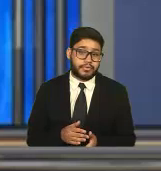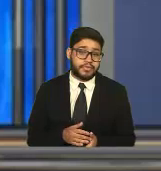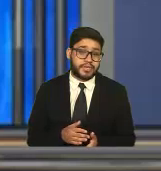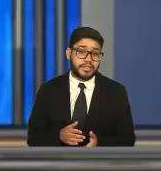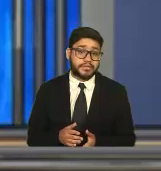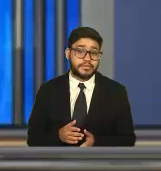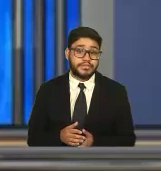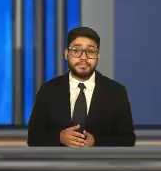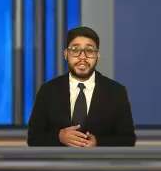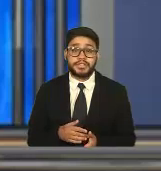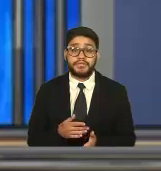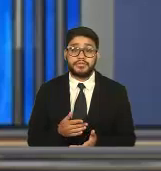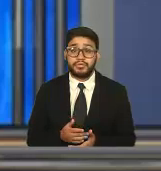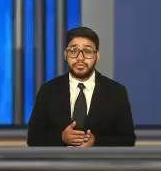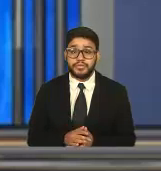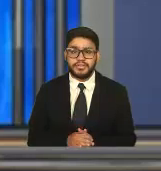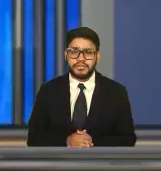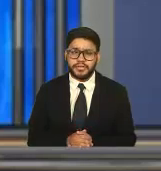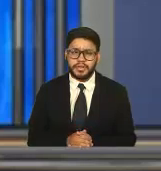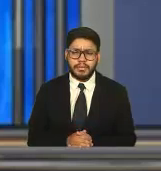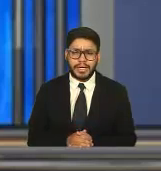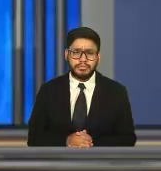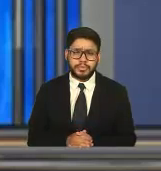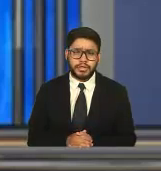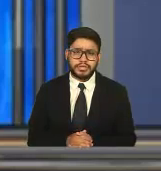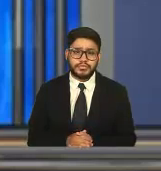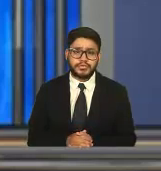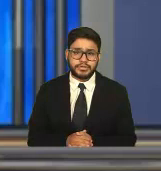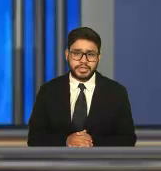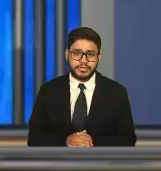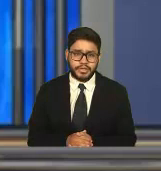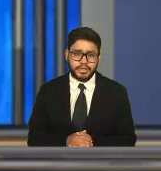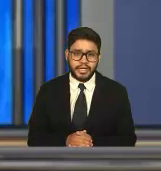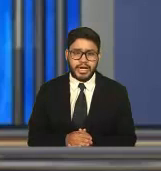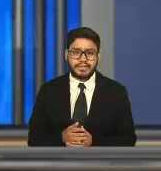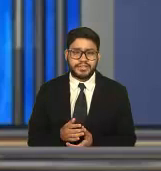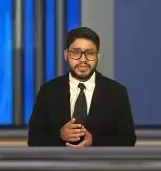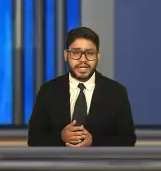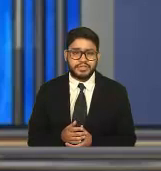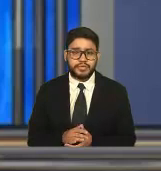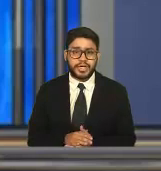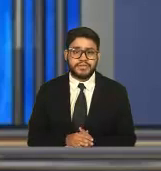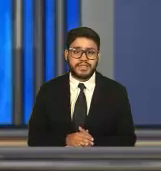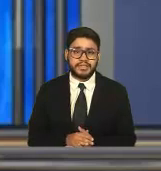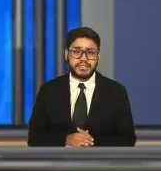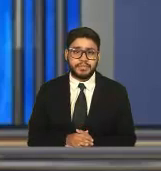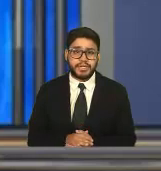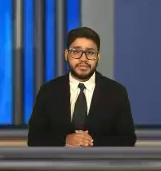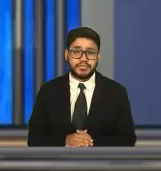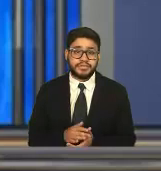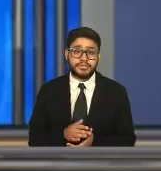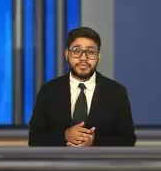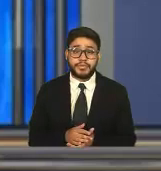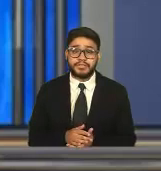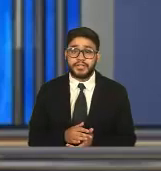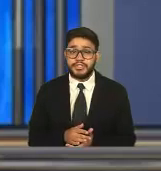foram referentes aos seus respectivos cursos e servirão para comemorar os 18 anos da escola as atividades foram realizadas nas